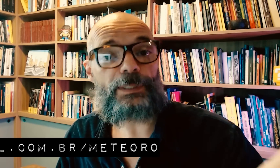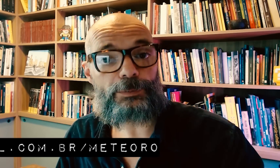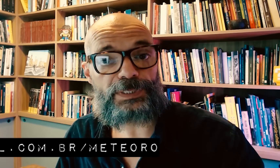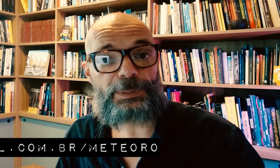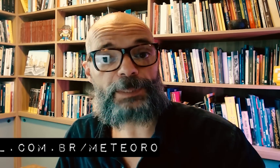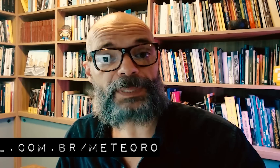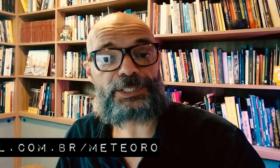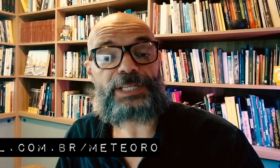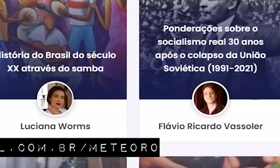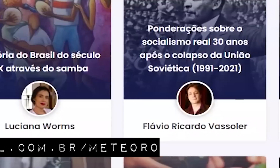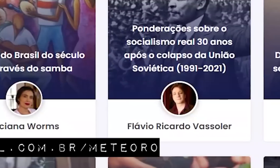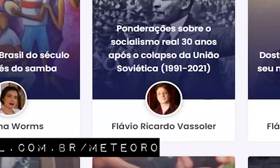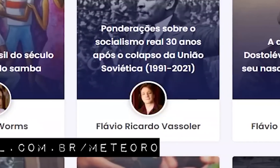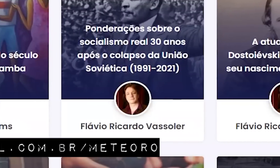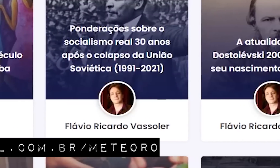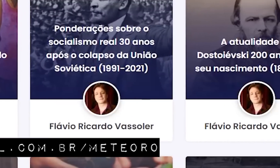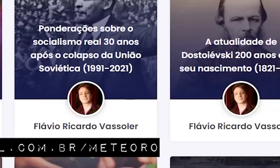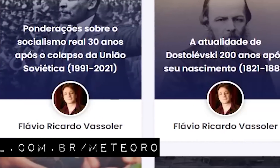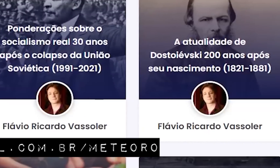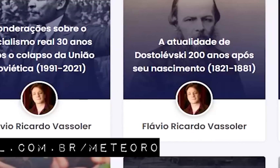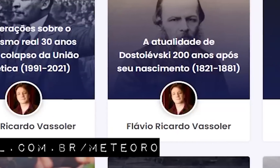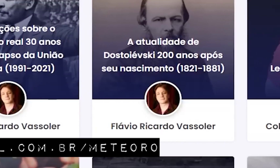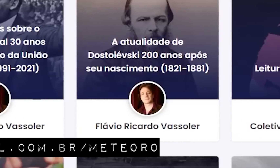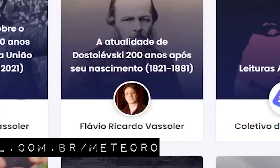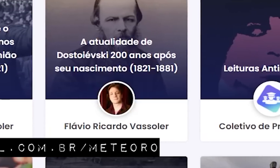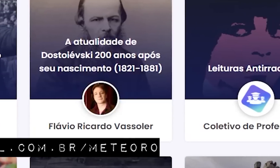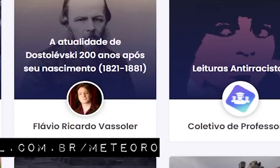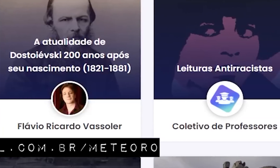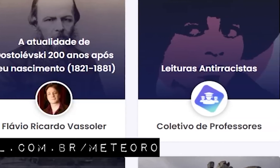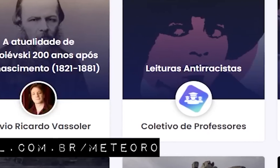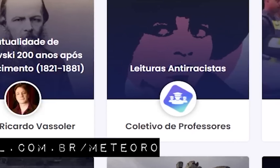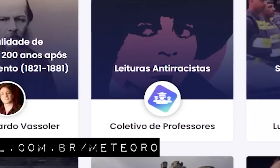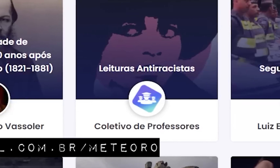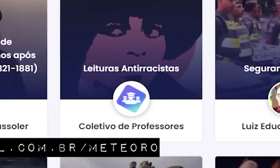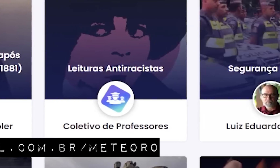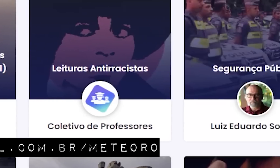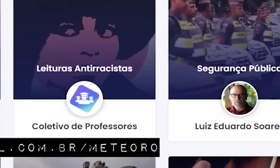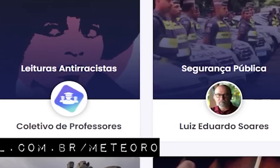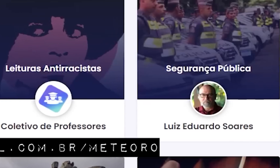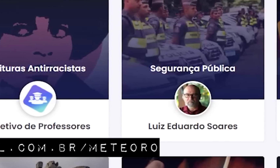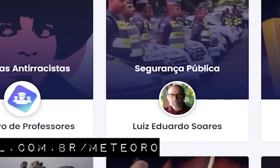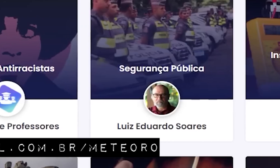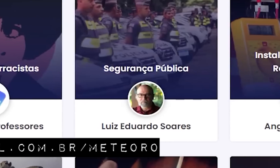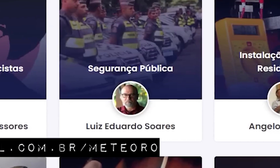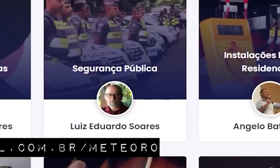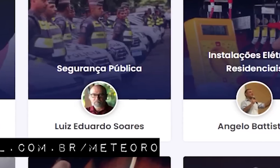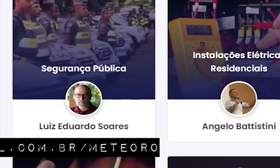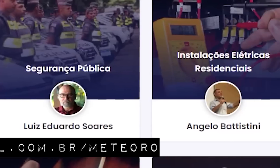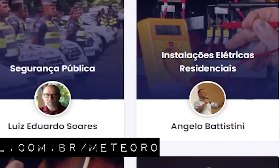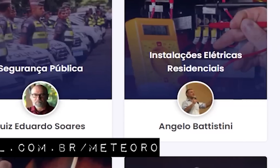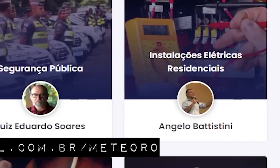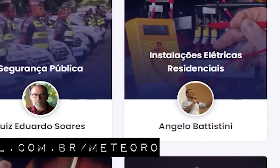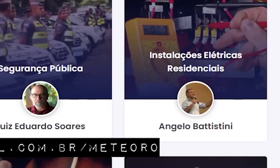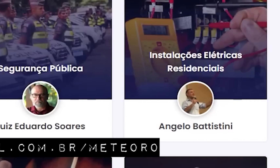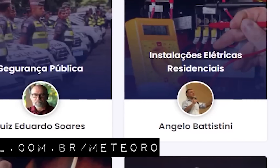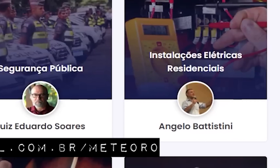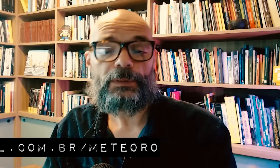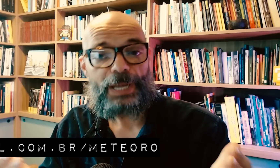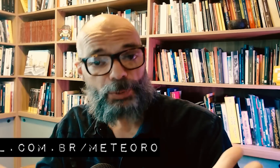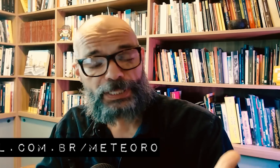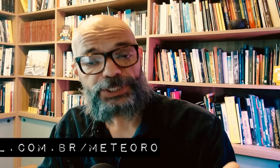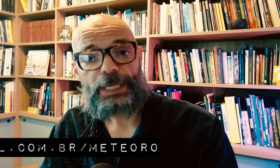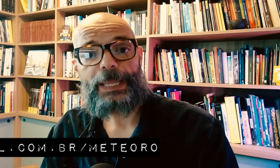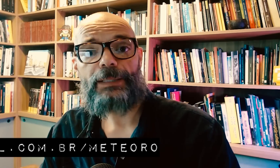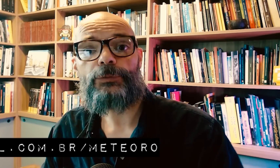pingamzinho aqui para a gente. Então, avalie as suas possibilidades financeiras com muito cuidado. E se tiver como, invista em educação.